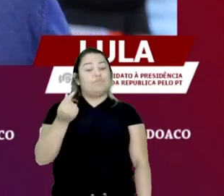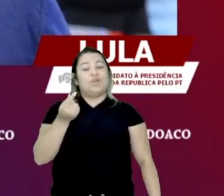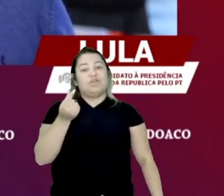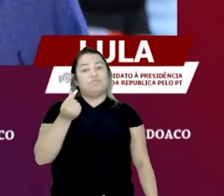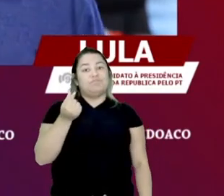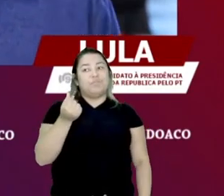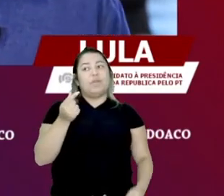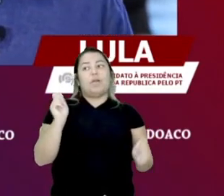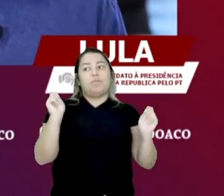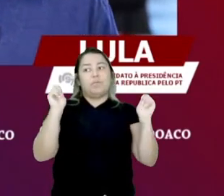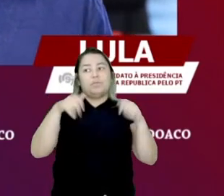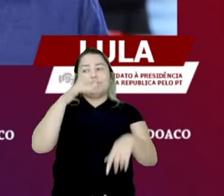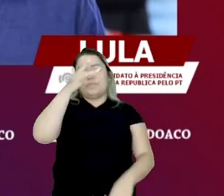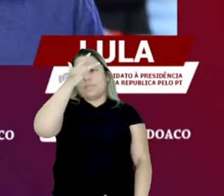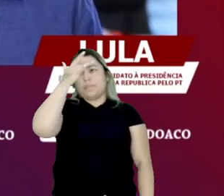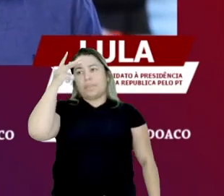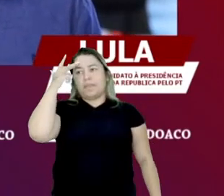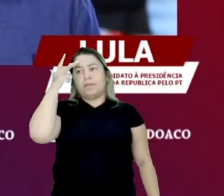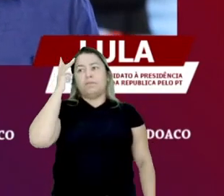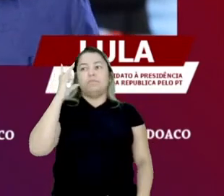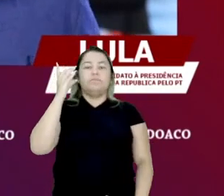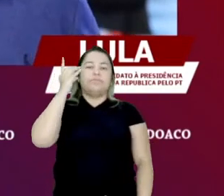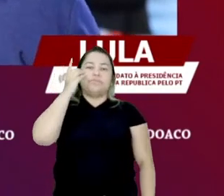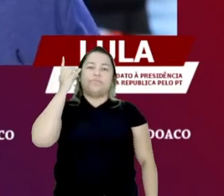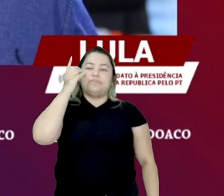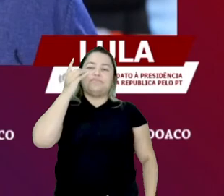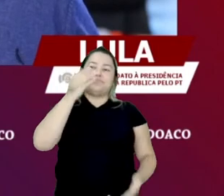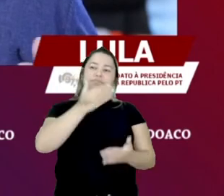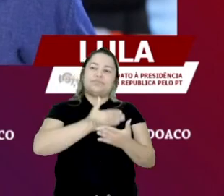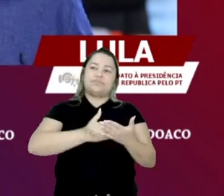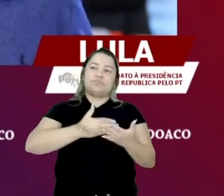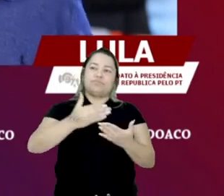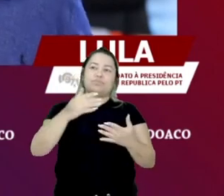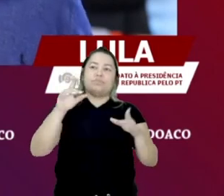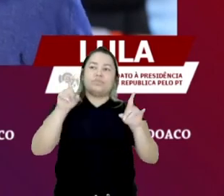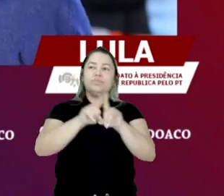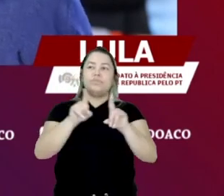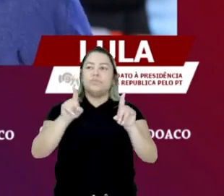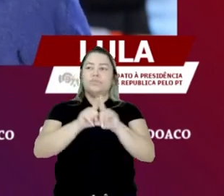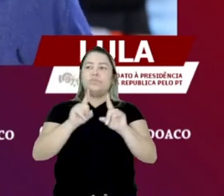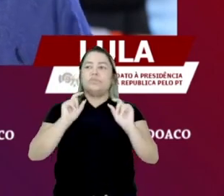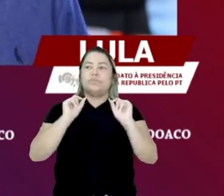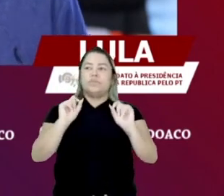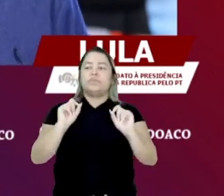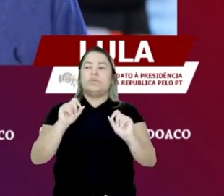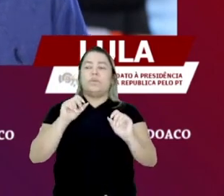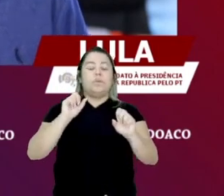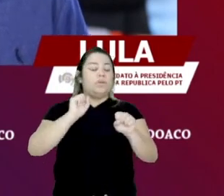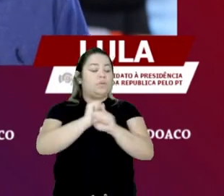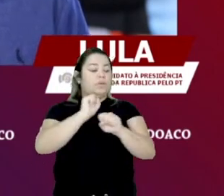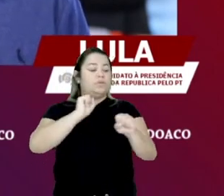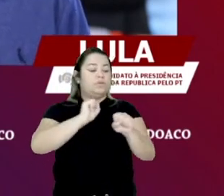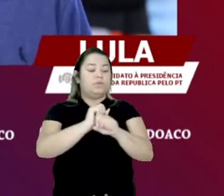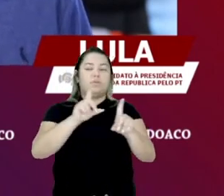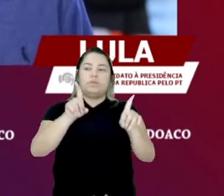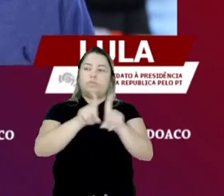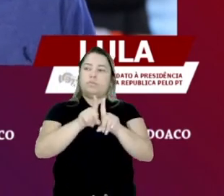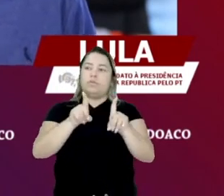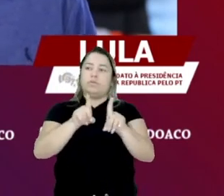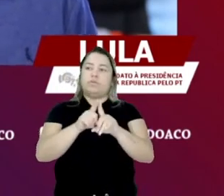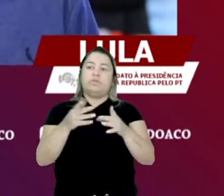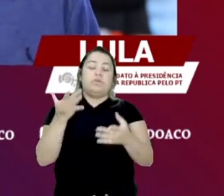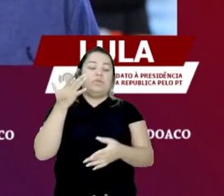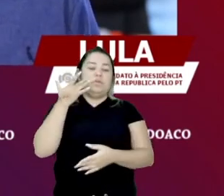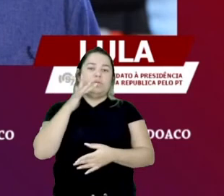está. O dado concreto é que é uma estrada virtual, é chamada a Estrada da Morte, e eu quero te dizer que se votar a presidenta da